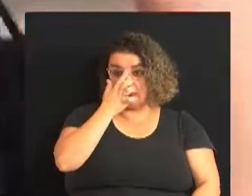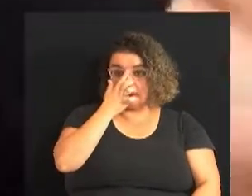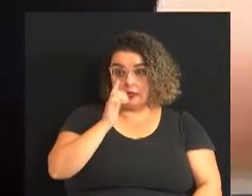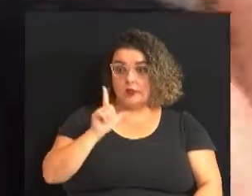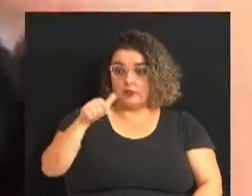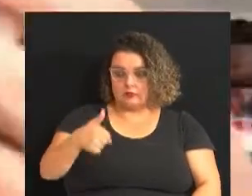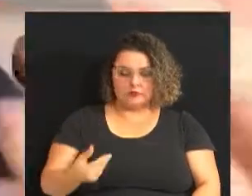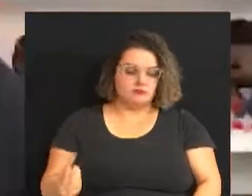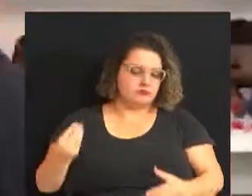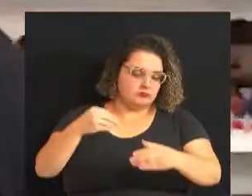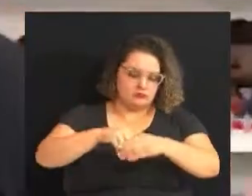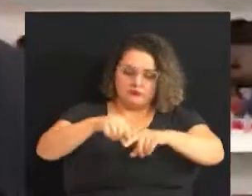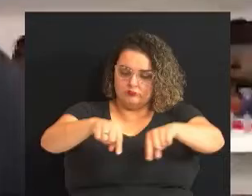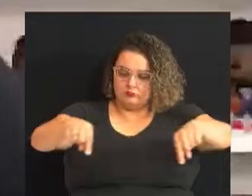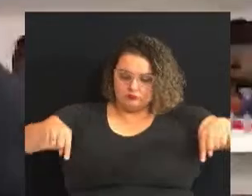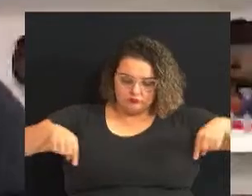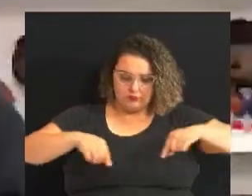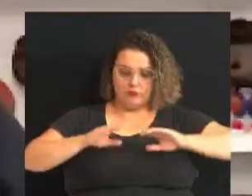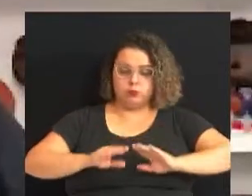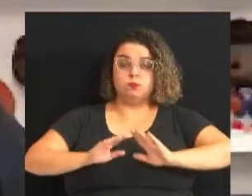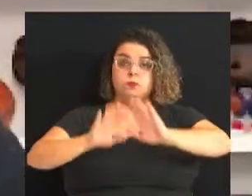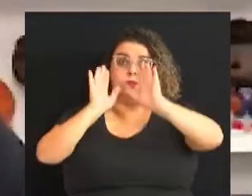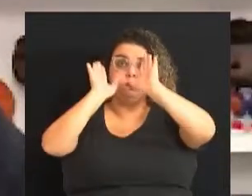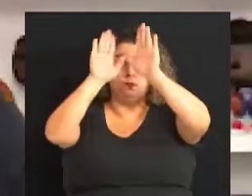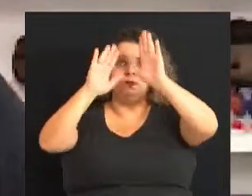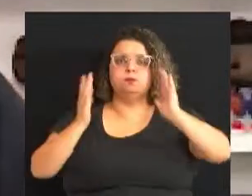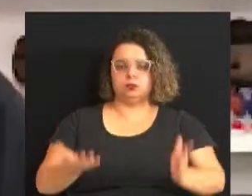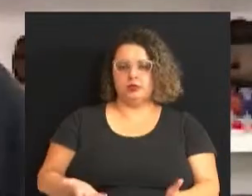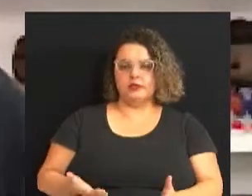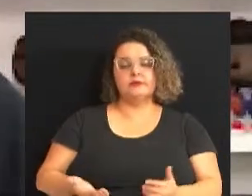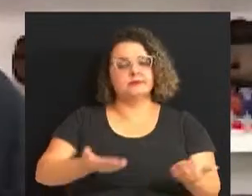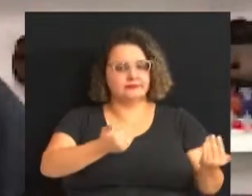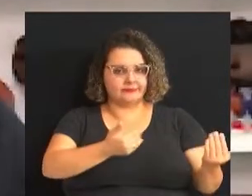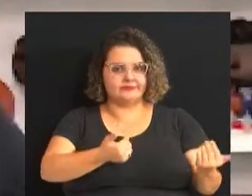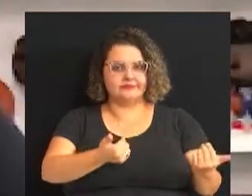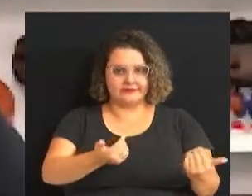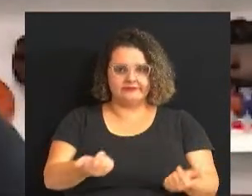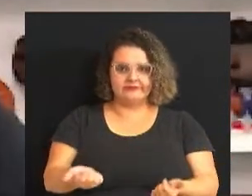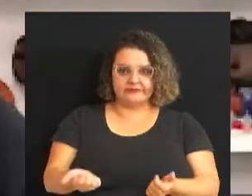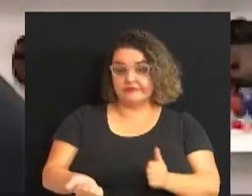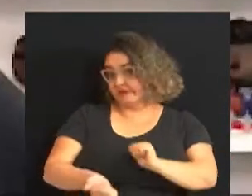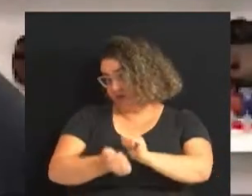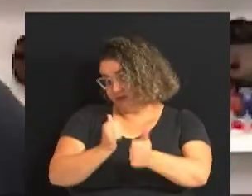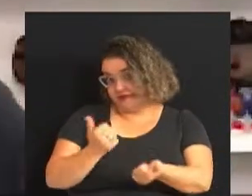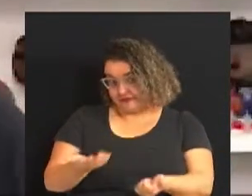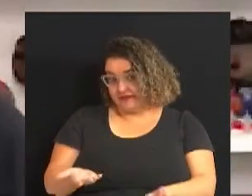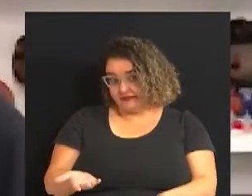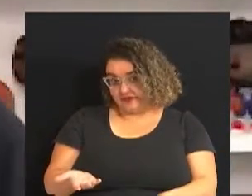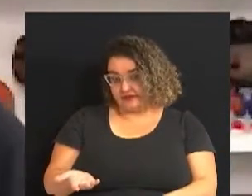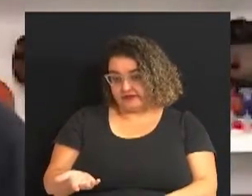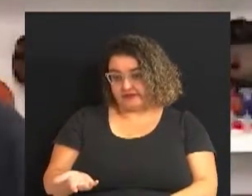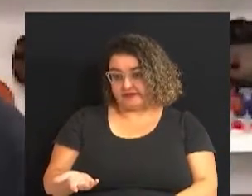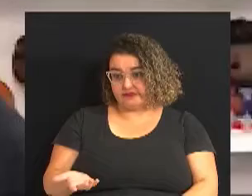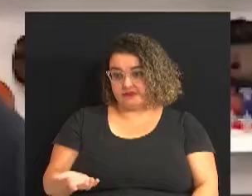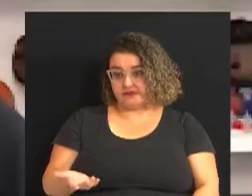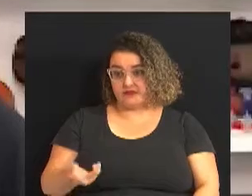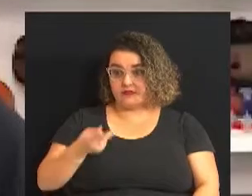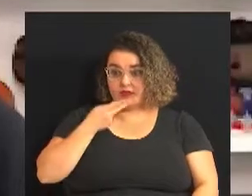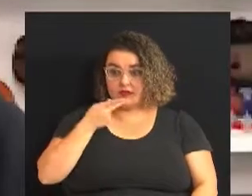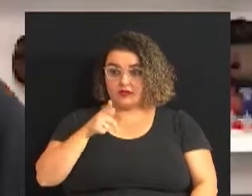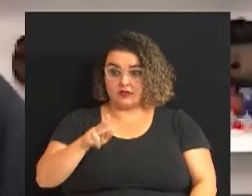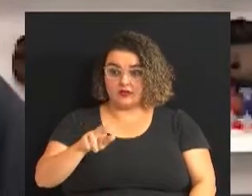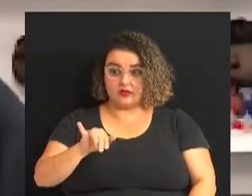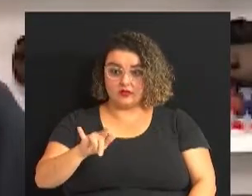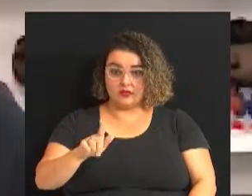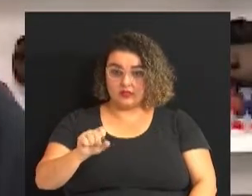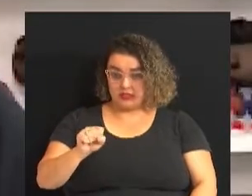de quadra com os talentos e aí com o desenvolvimento desses jovens jogadores. Então, assim, eu não acho que o Gui Santos. Eu costumo falar nas transmissões o seguinte,